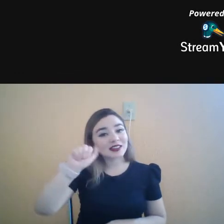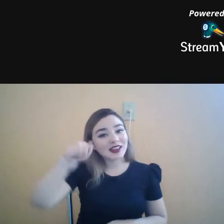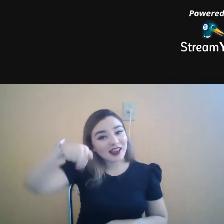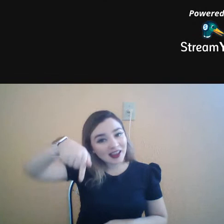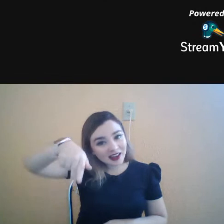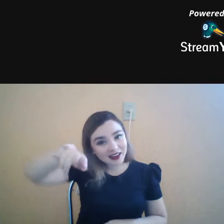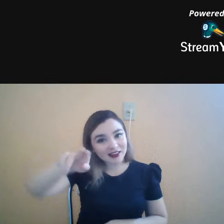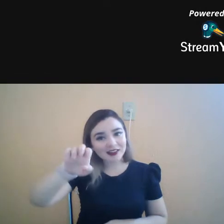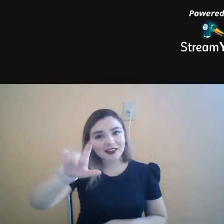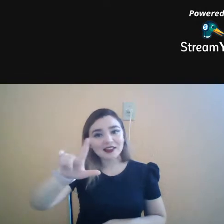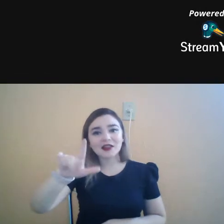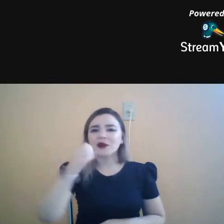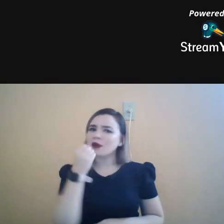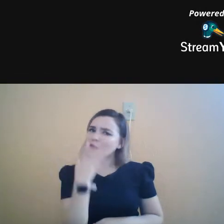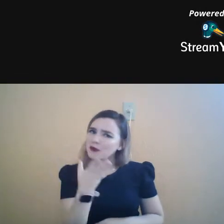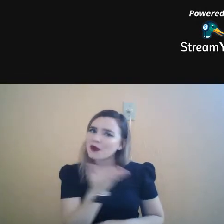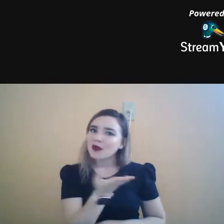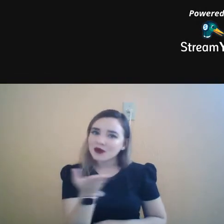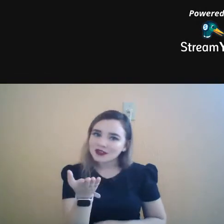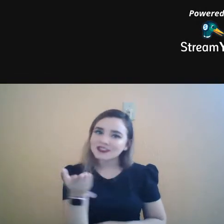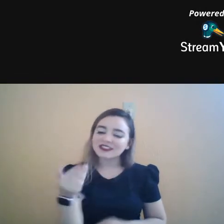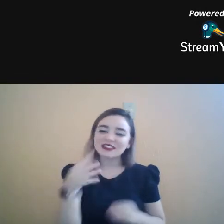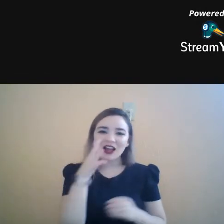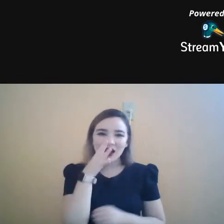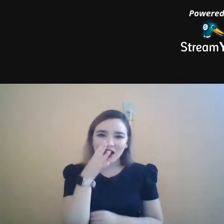Raquel, que bom você estar aí, Raquel.